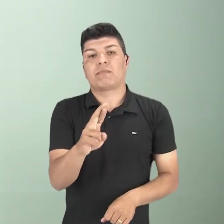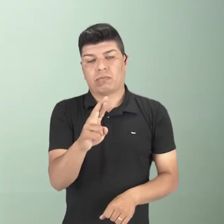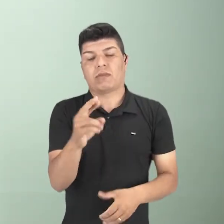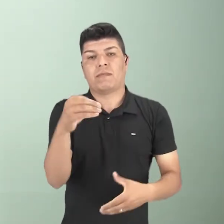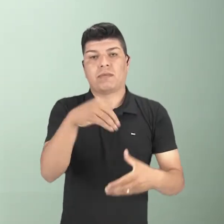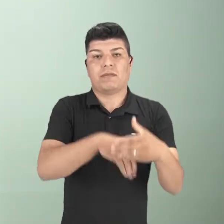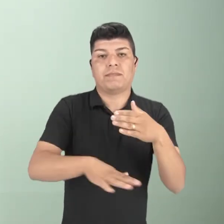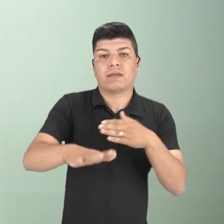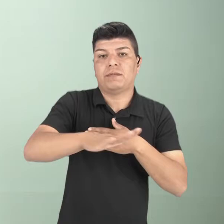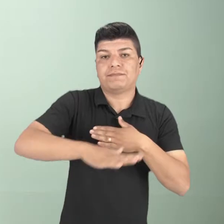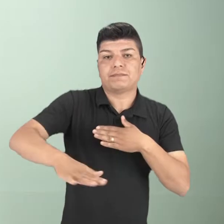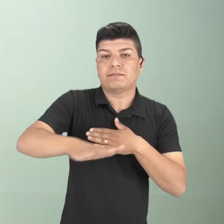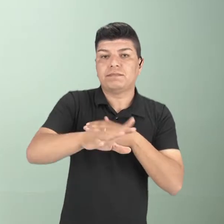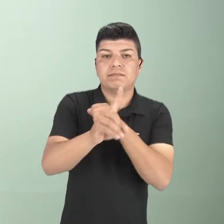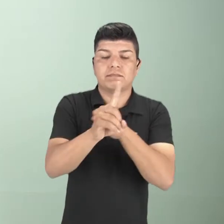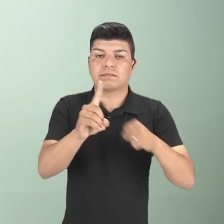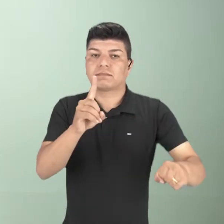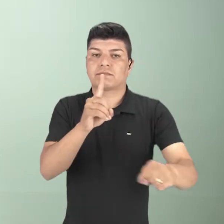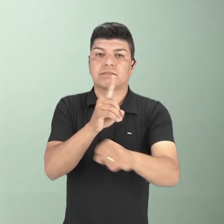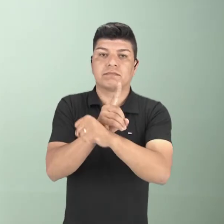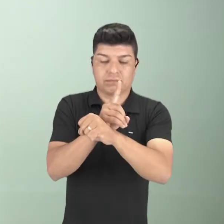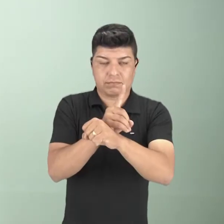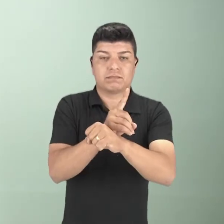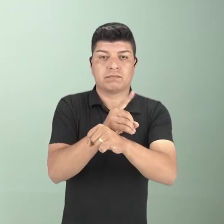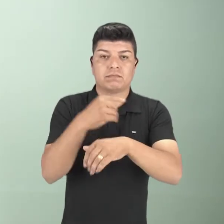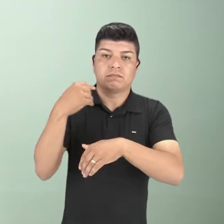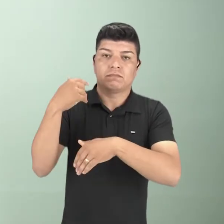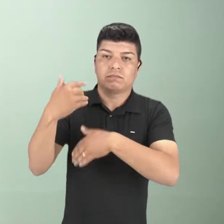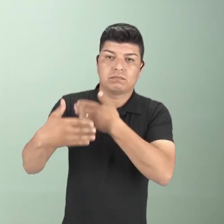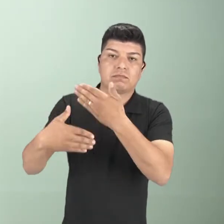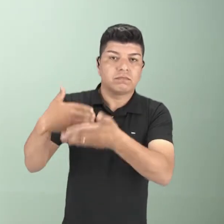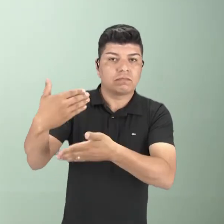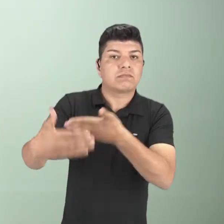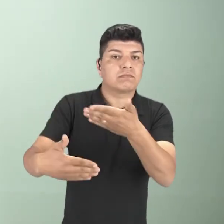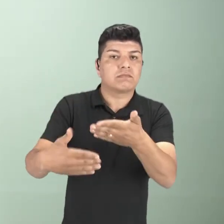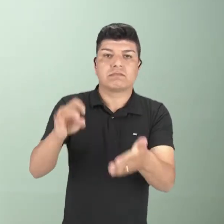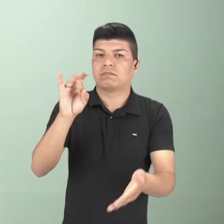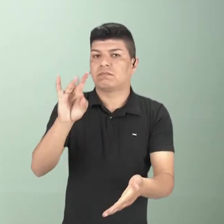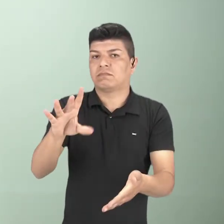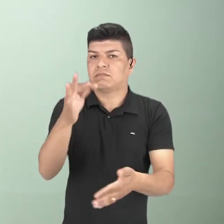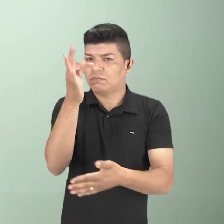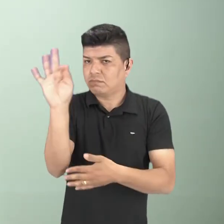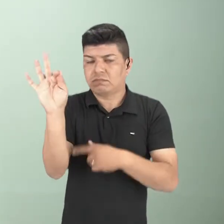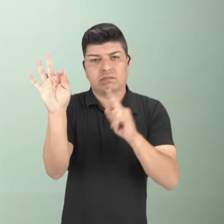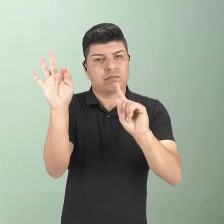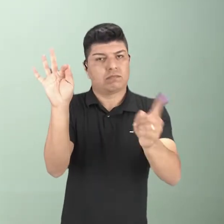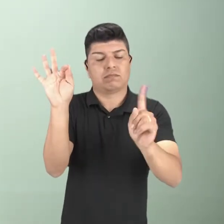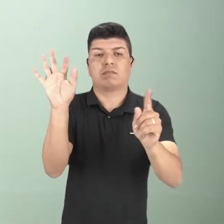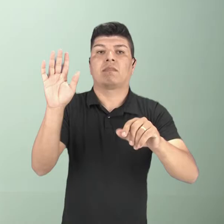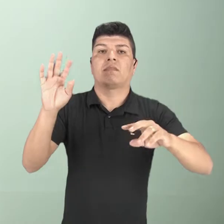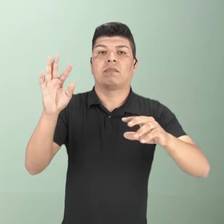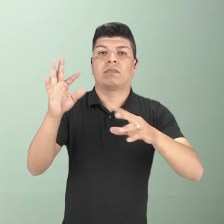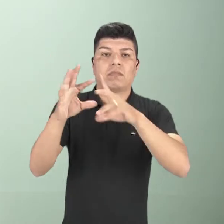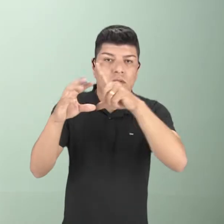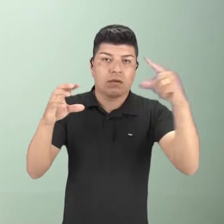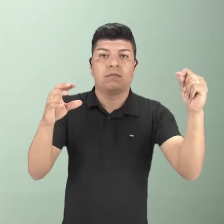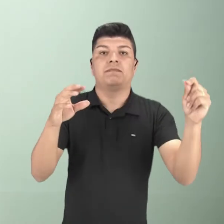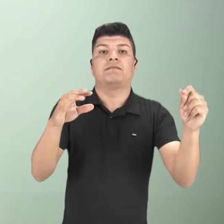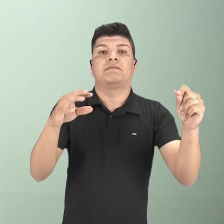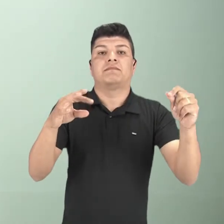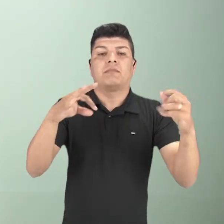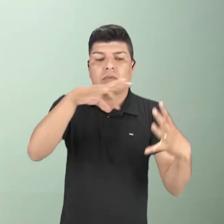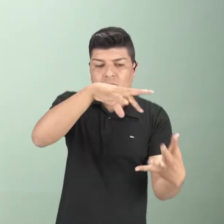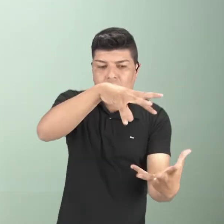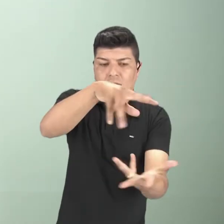entrando nas bases da sociedade. E isso vai perpassar, não vai ficar somente na França, vai sair dela e vai impactar